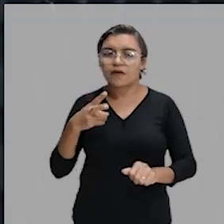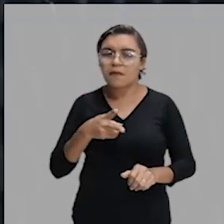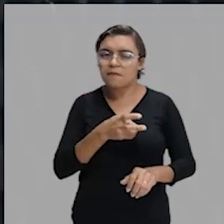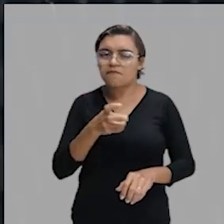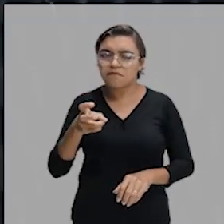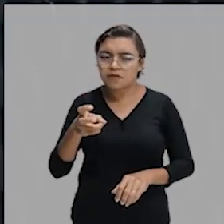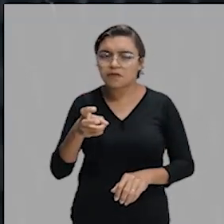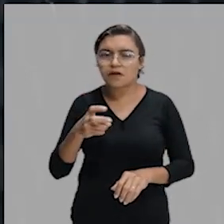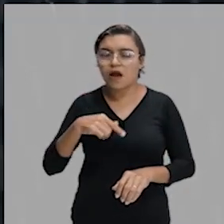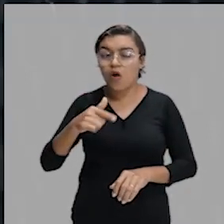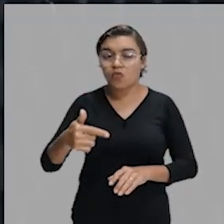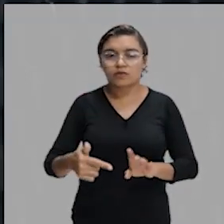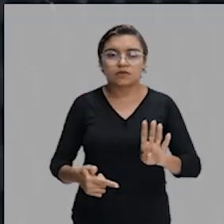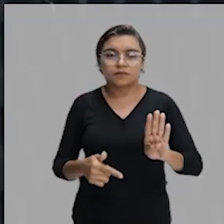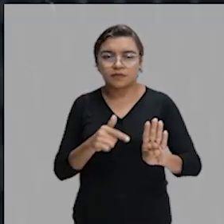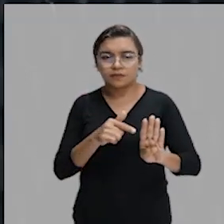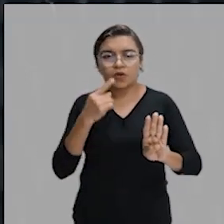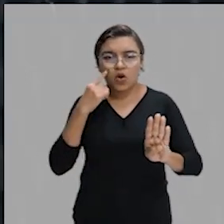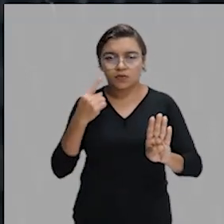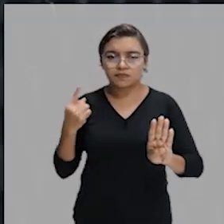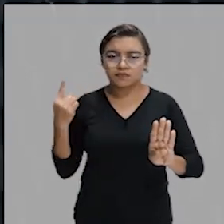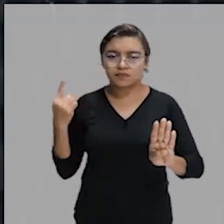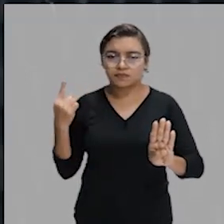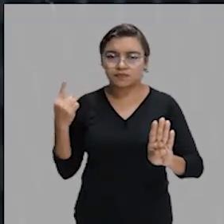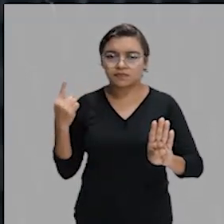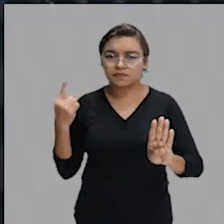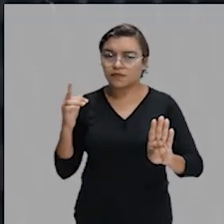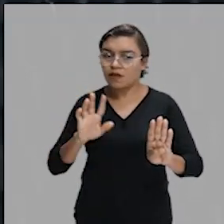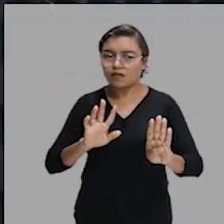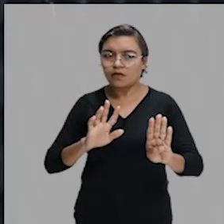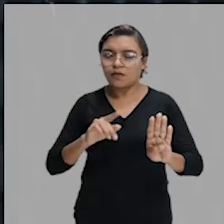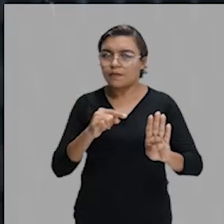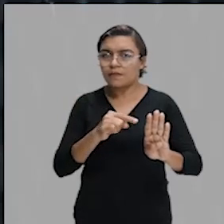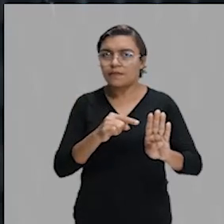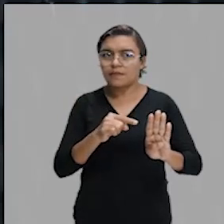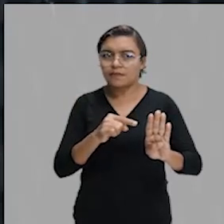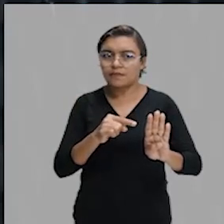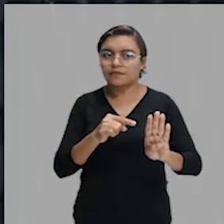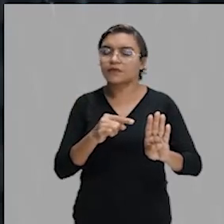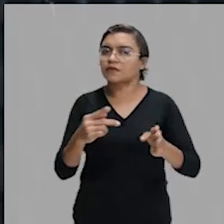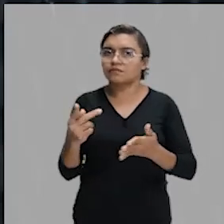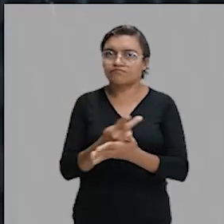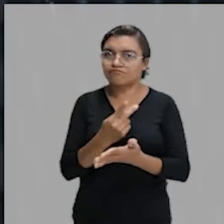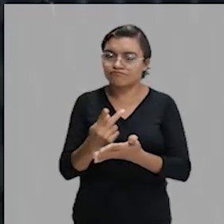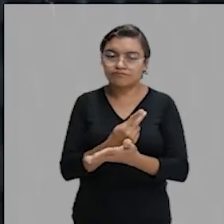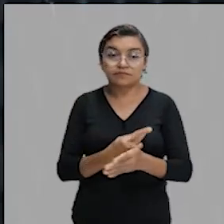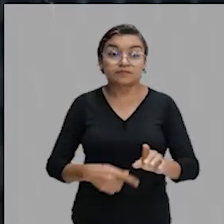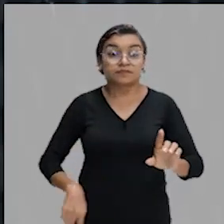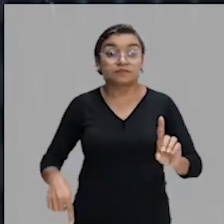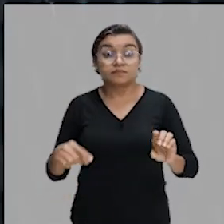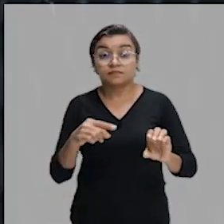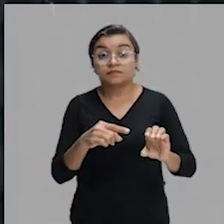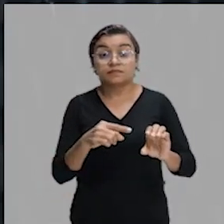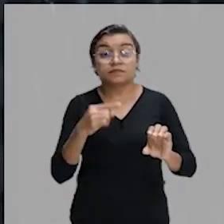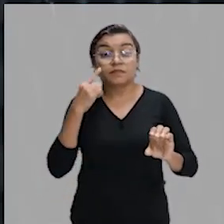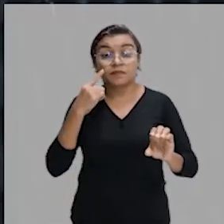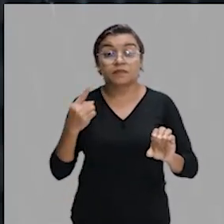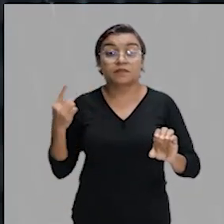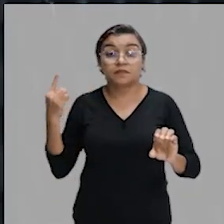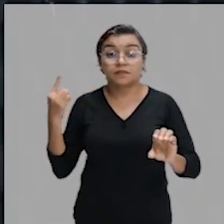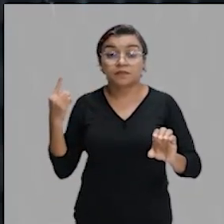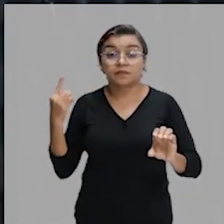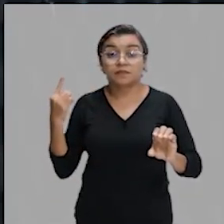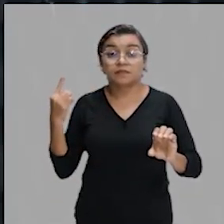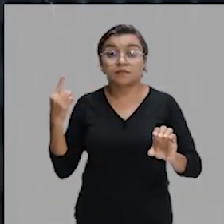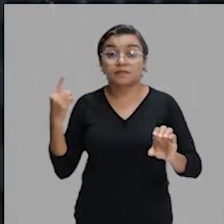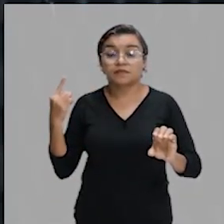Identidade, certo. Contradição não, é não contradição, está errado. Então a letra A se mantém. Letra C, tese, está